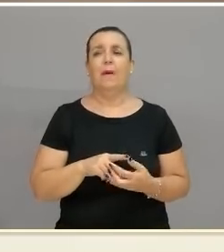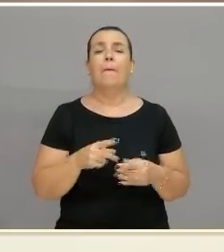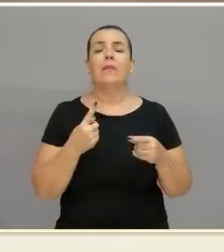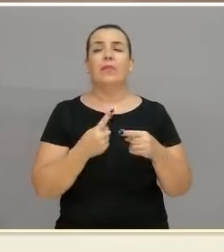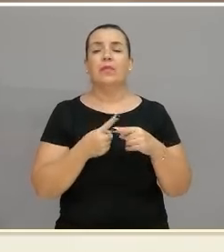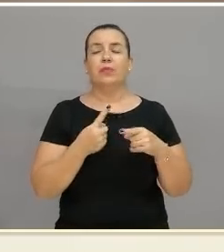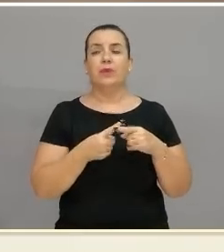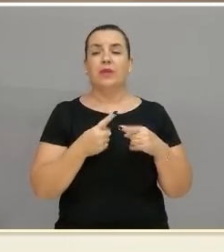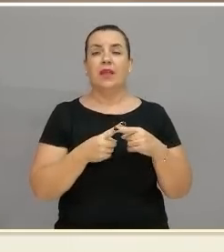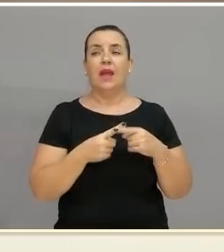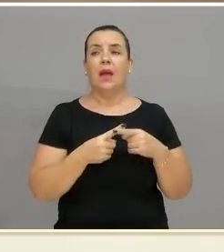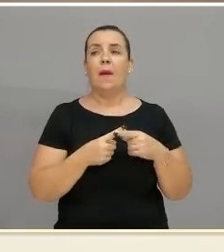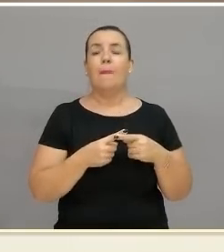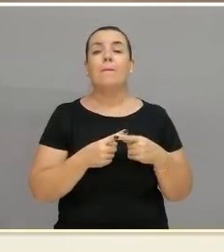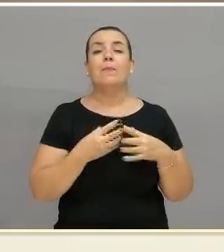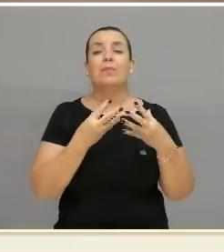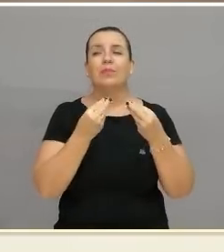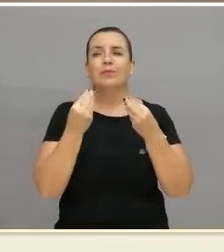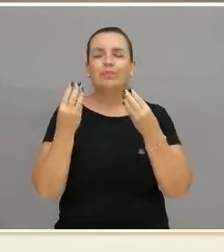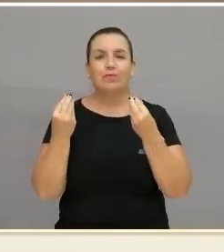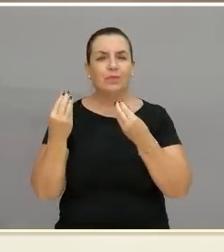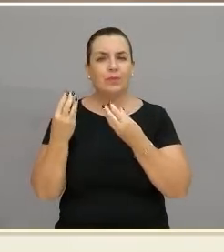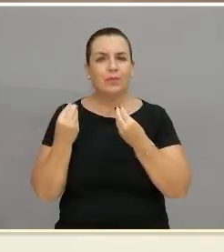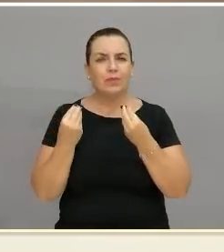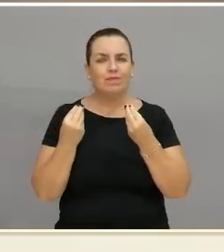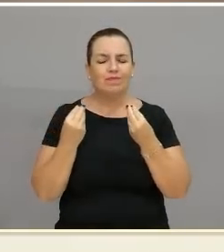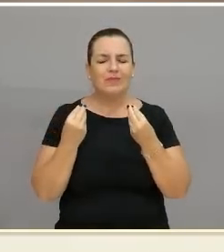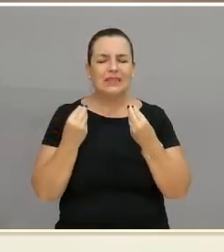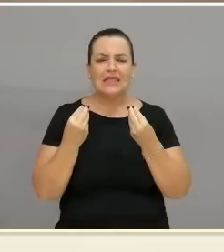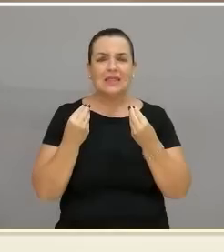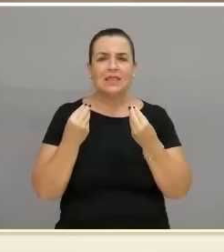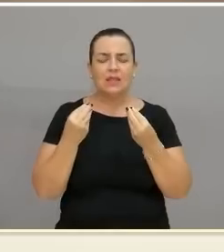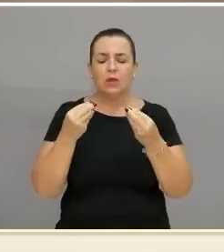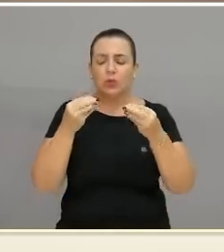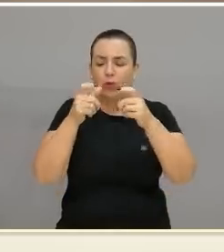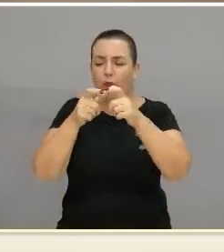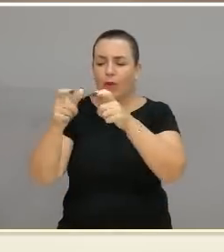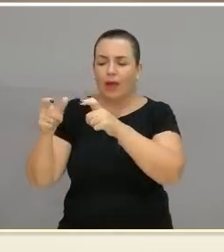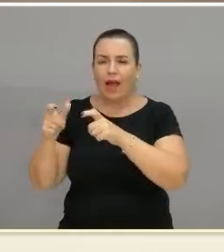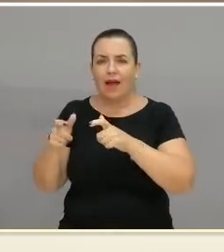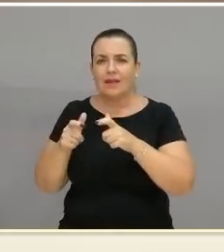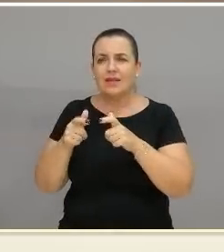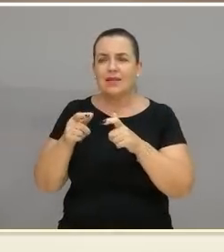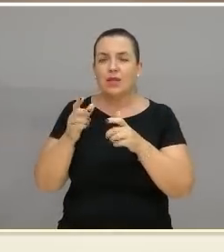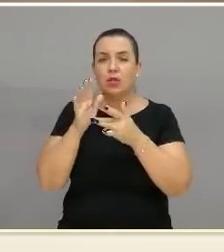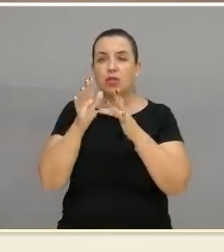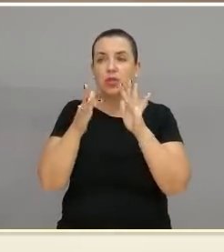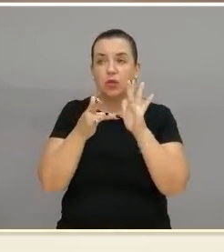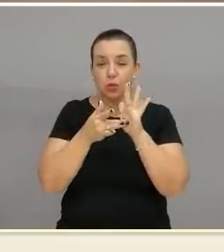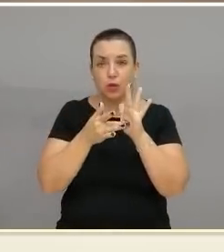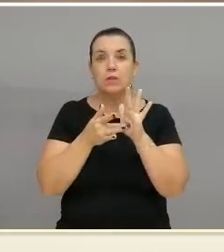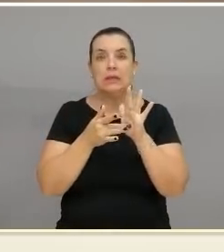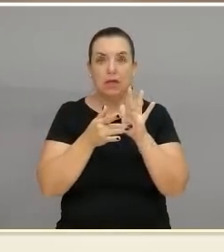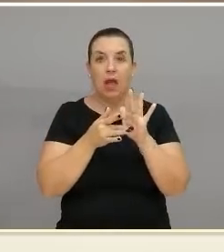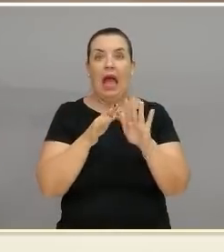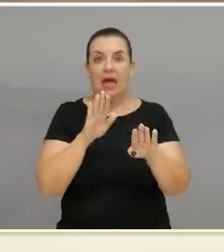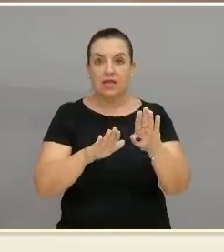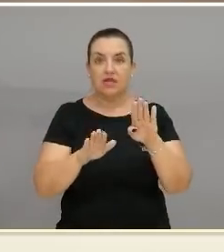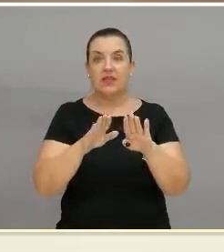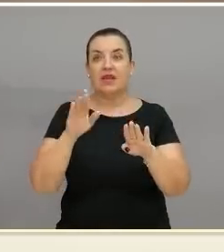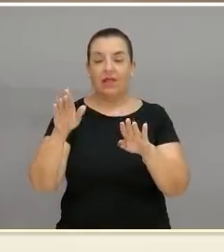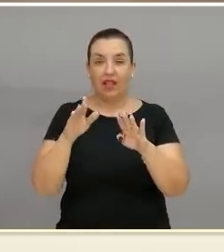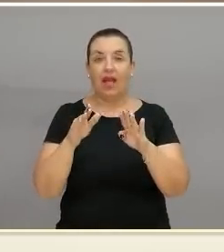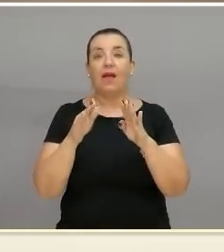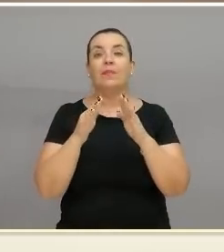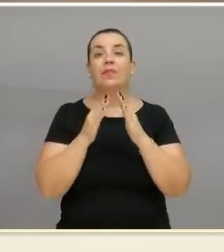perceptível, quantas vezes Jesus estava numa comunidade, e essa comunidade às vezes estava até na sinagoga, e Jesus